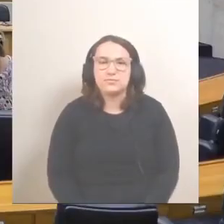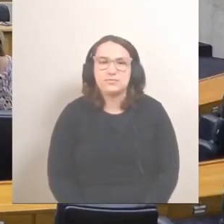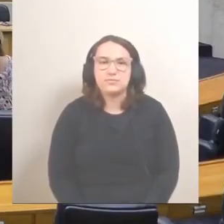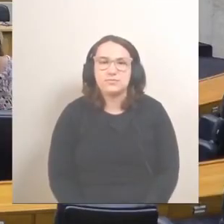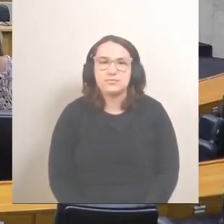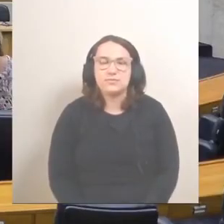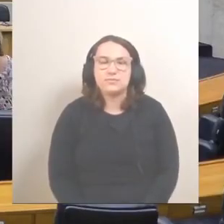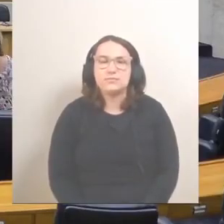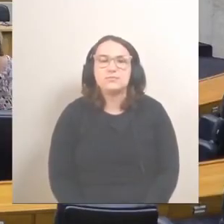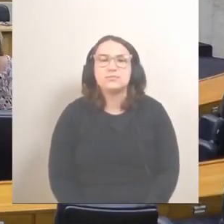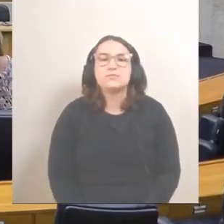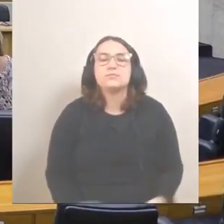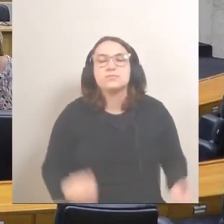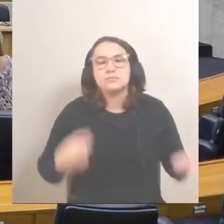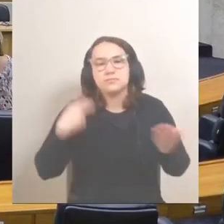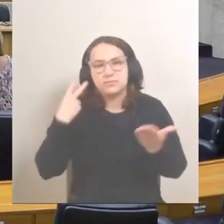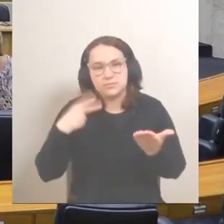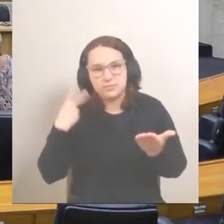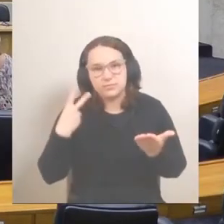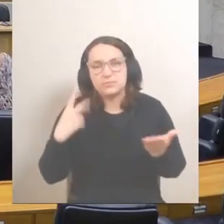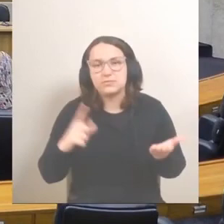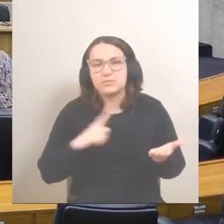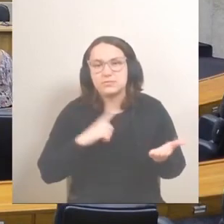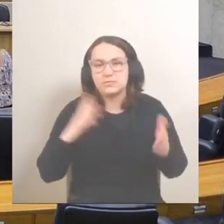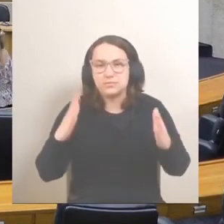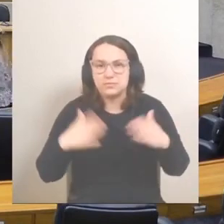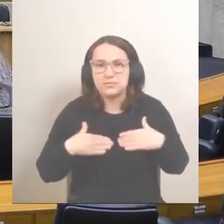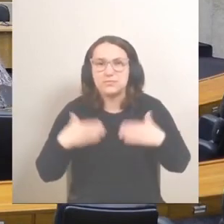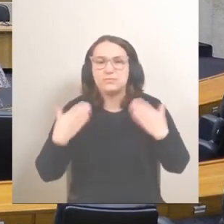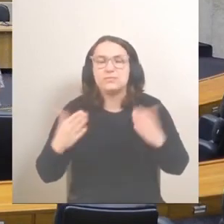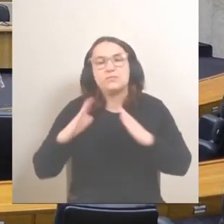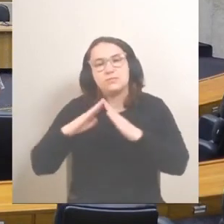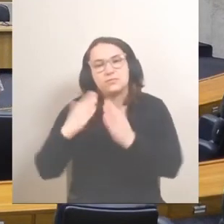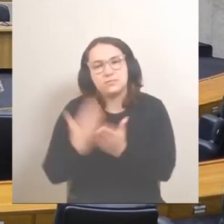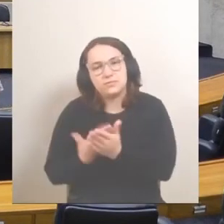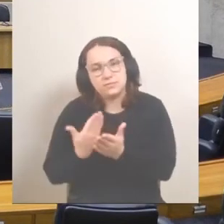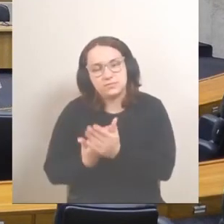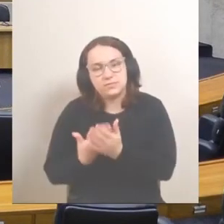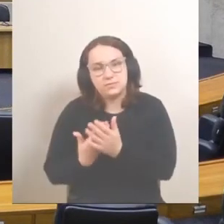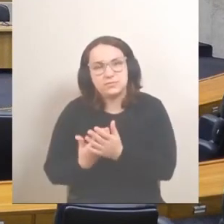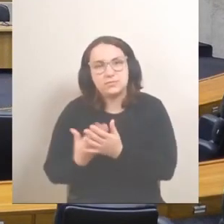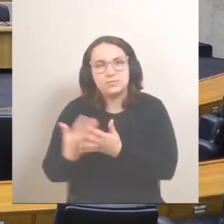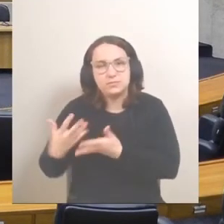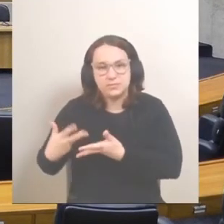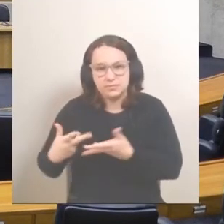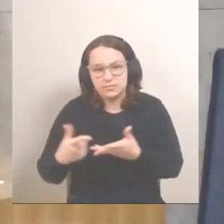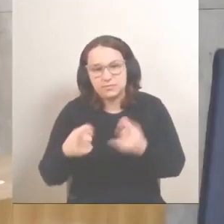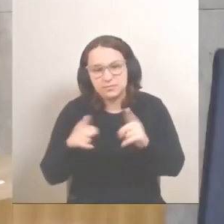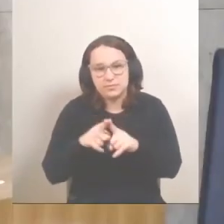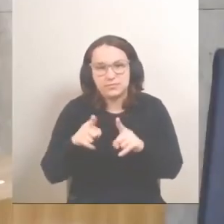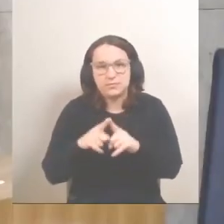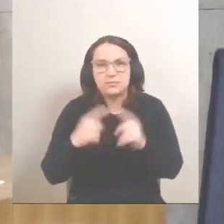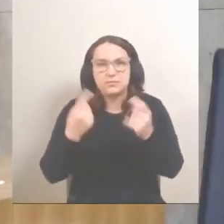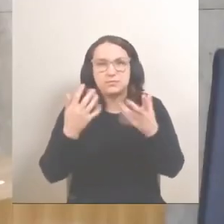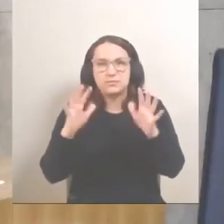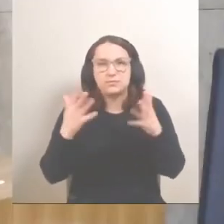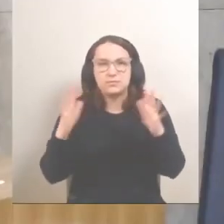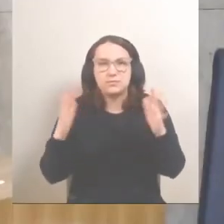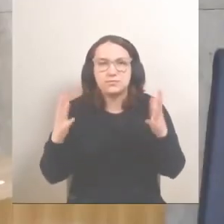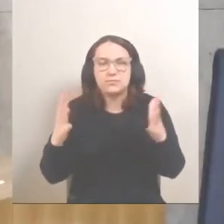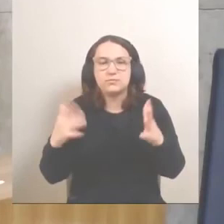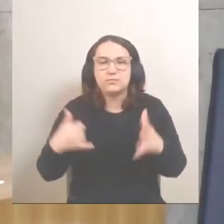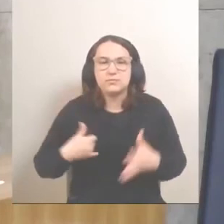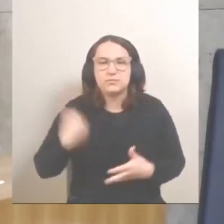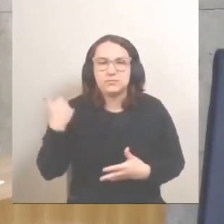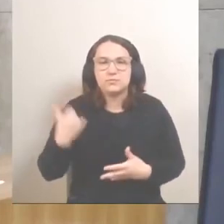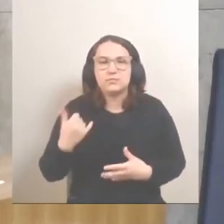Nesse momento também, vereadora, tem uma surpresa lá, todos que estão no Colégio Padre Moy, convidando a senhora também, para o parabéns pelo